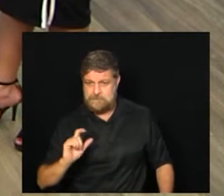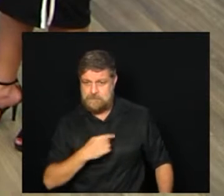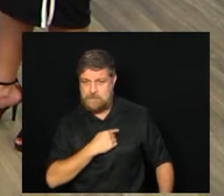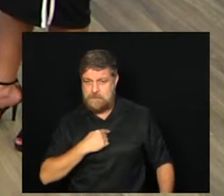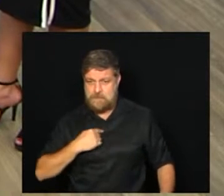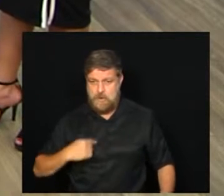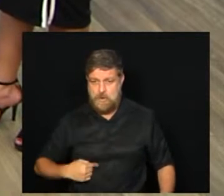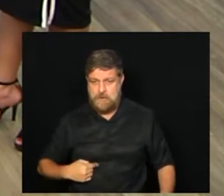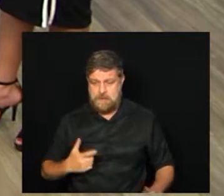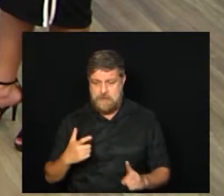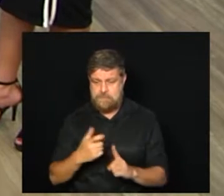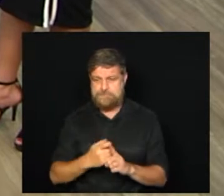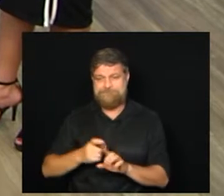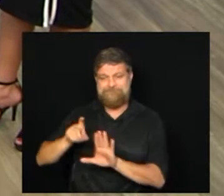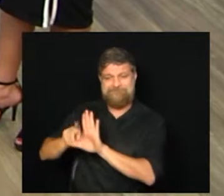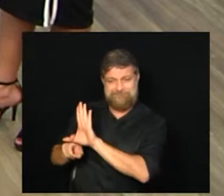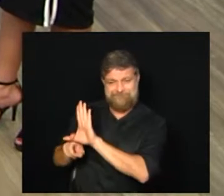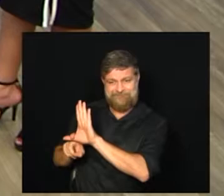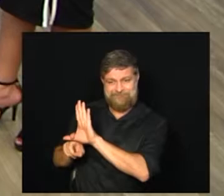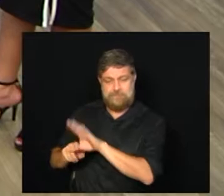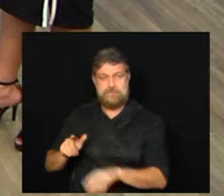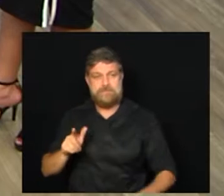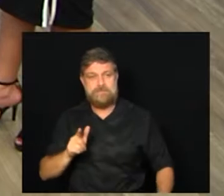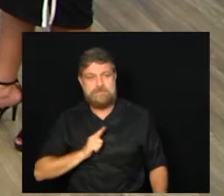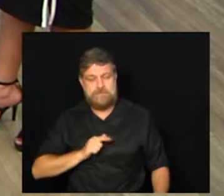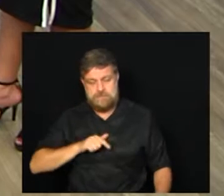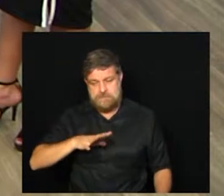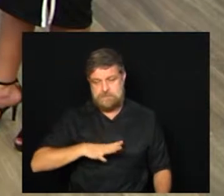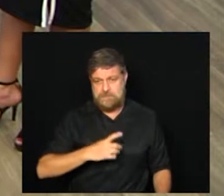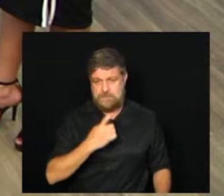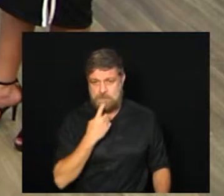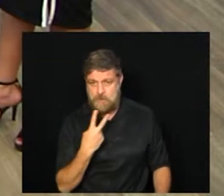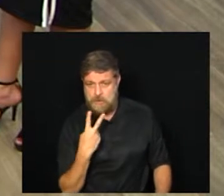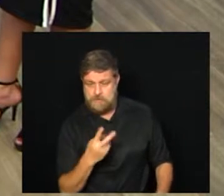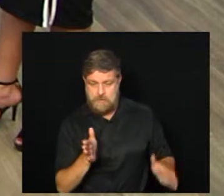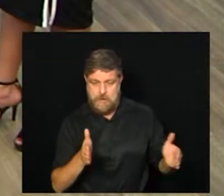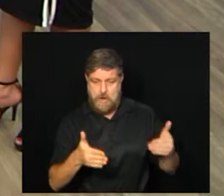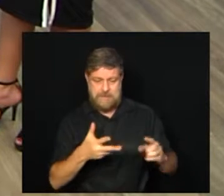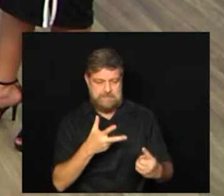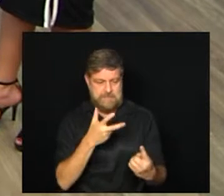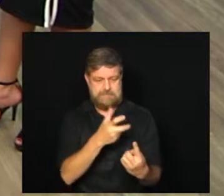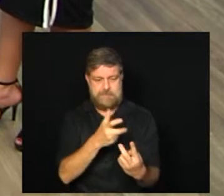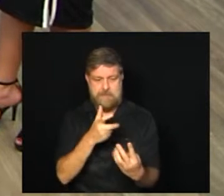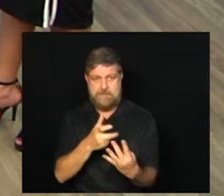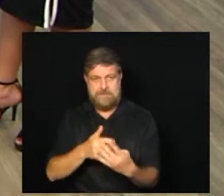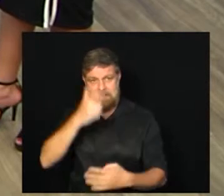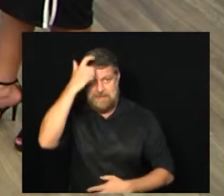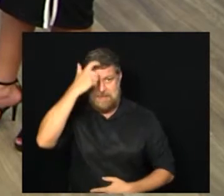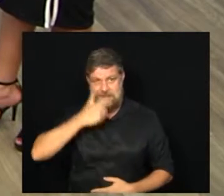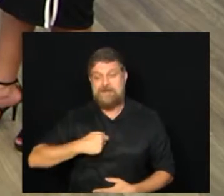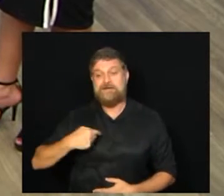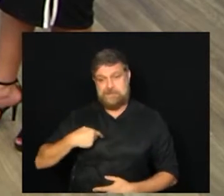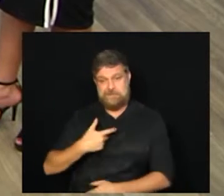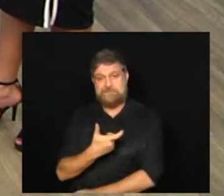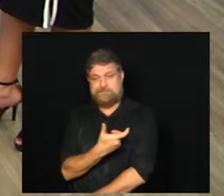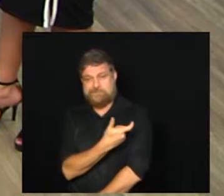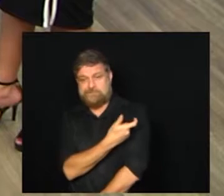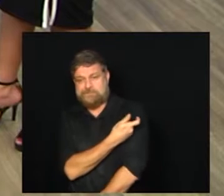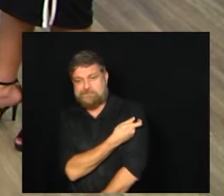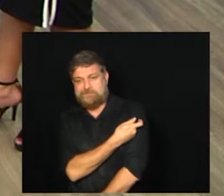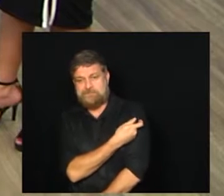foram suspensas pela Anvisa. Aqui na cidade de Campinas, 2 lotes foram aplicados. Inclusive, eu estou num desses lotes que